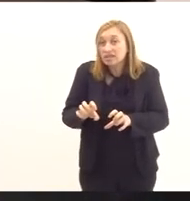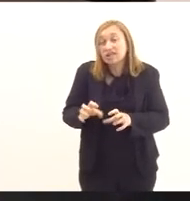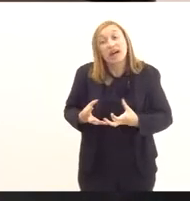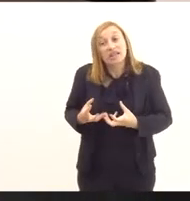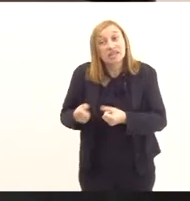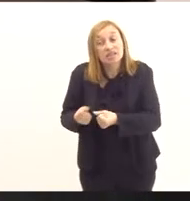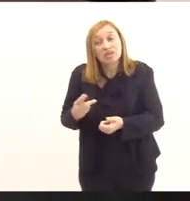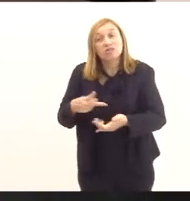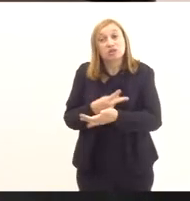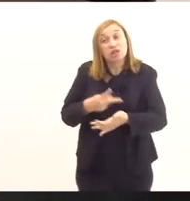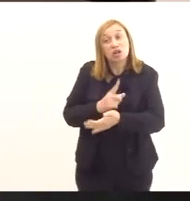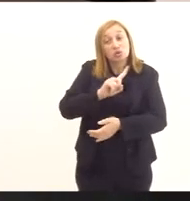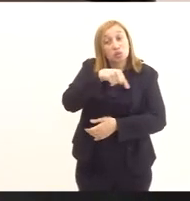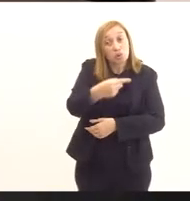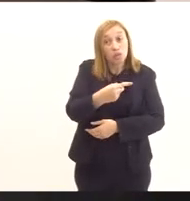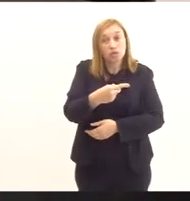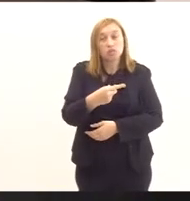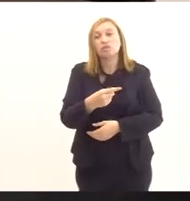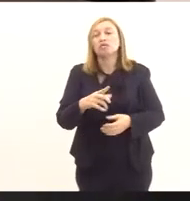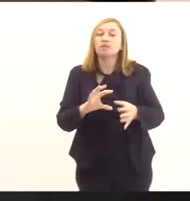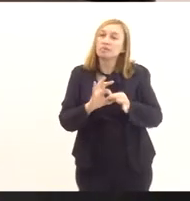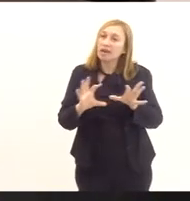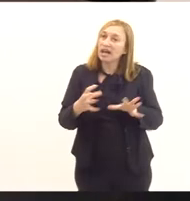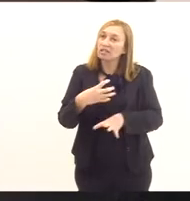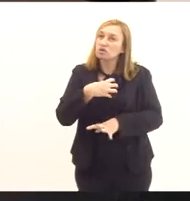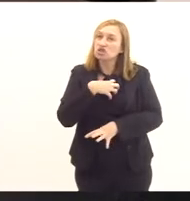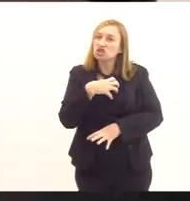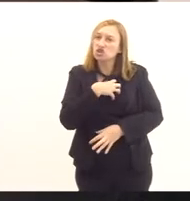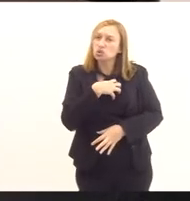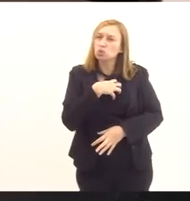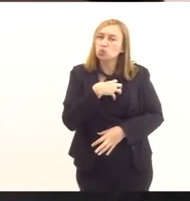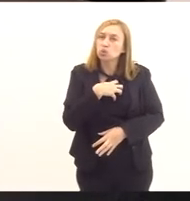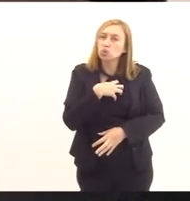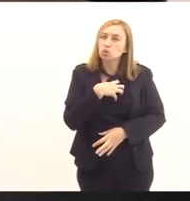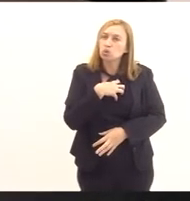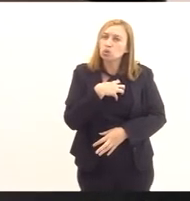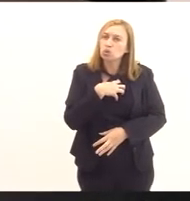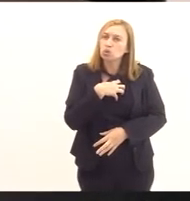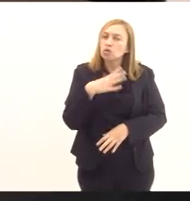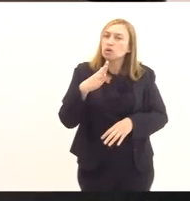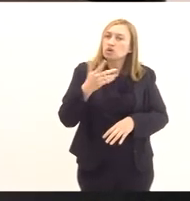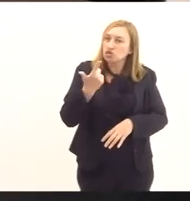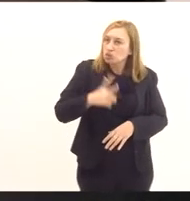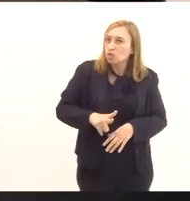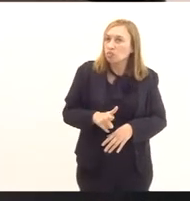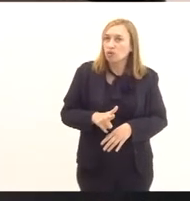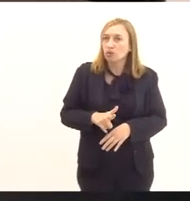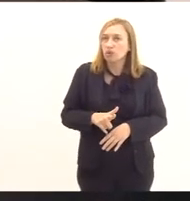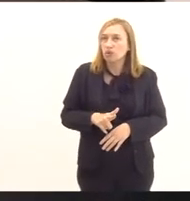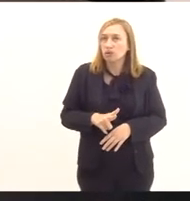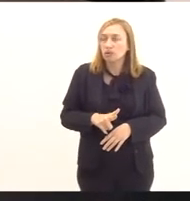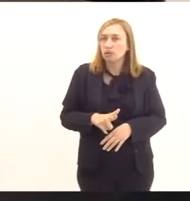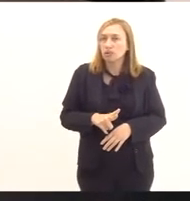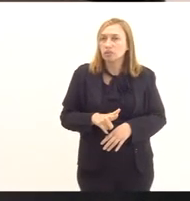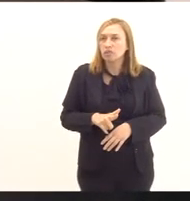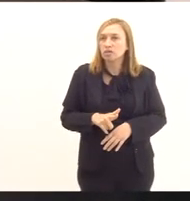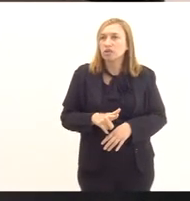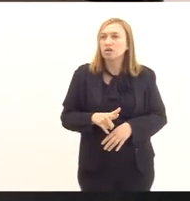então vamo de liberar no sentido de mais uma vez